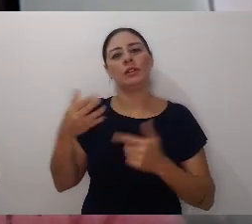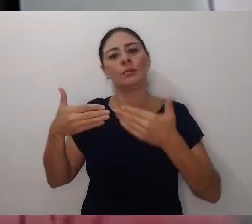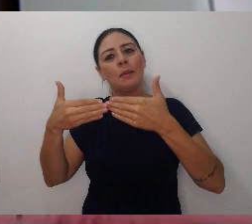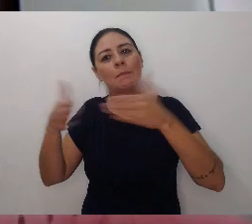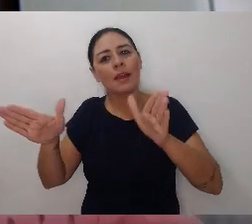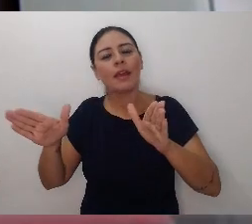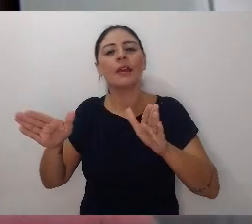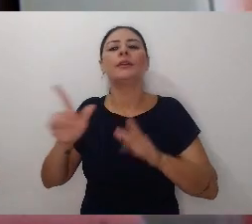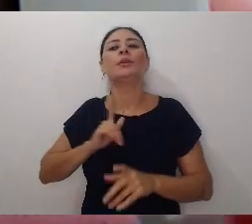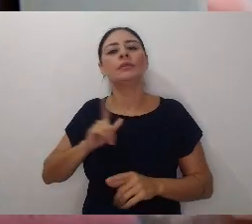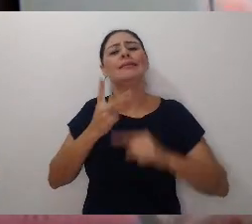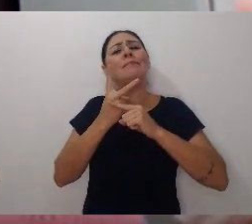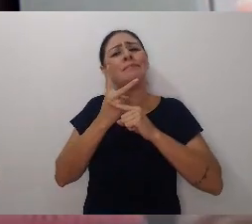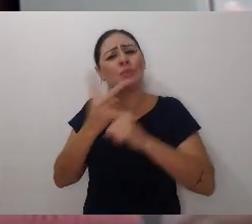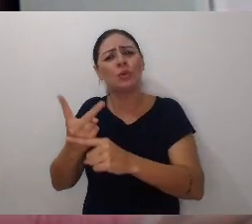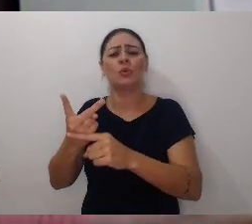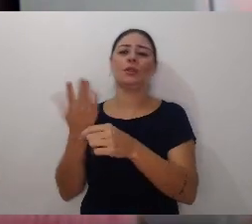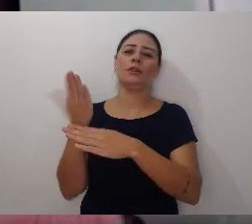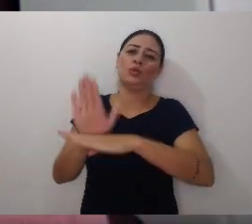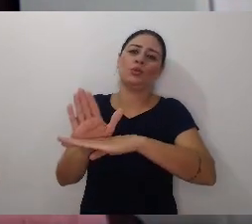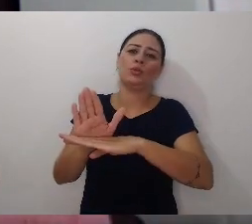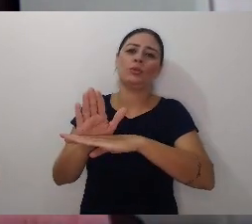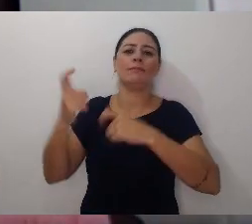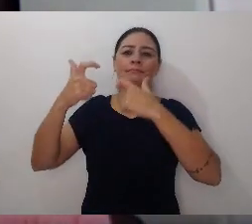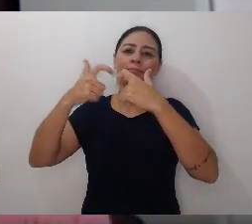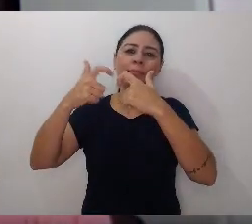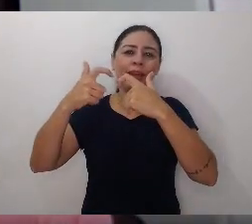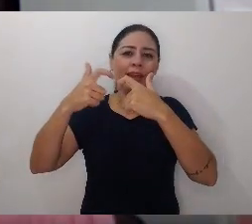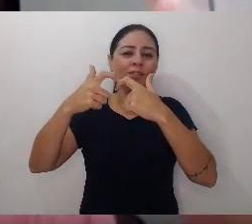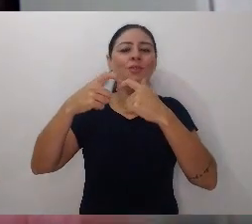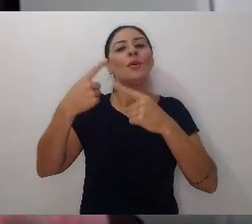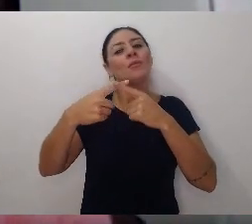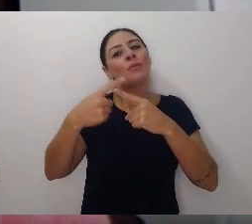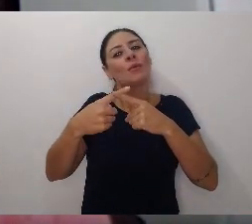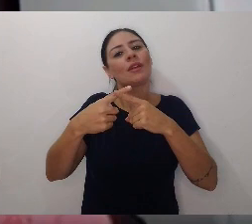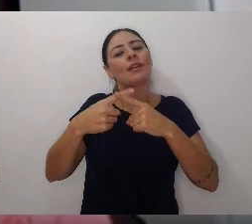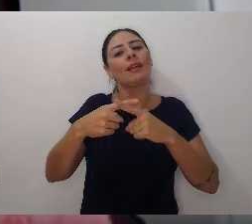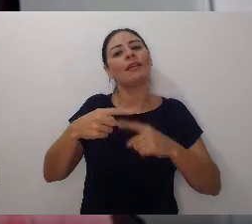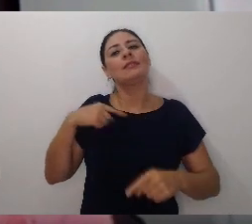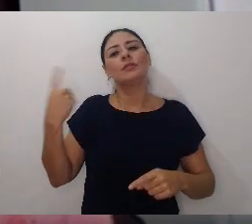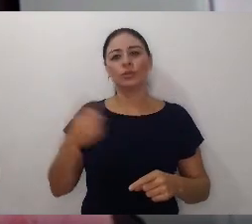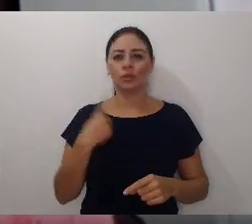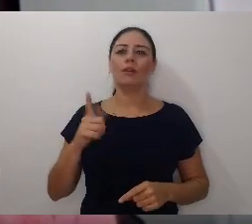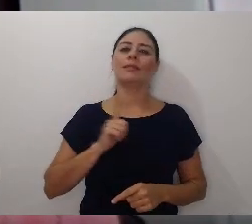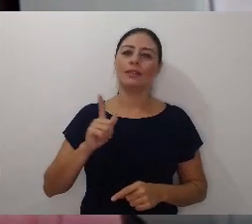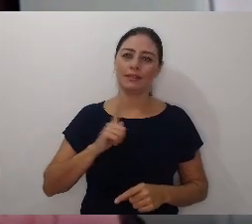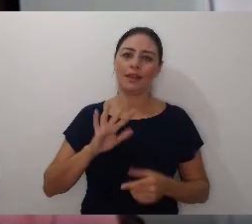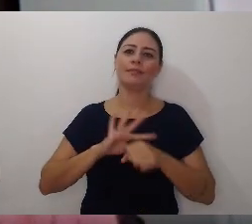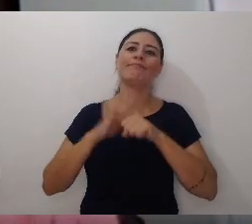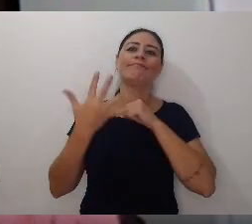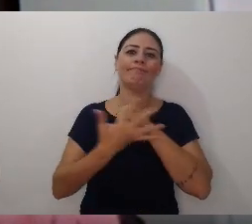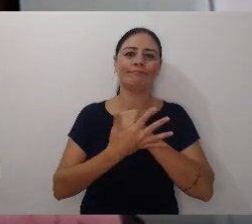nós temos o pronto atendimento infantil, tem alguns postinhos que estão atendendo. Sempre importante dizer, né, doutora?